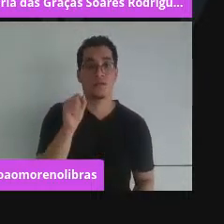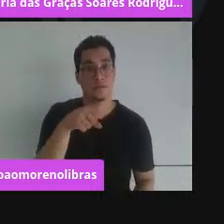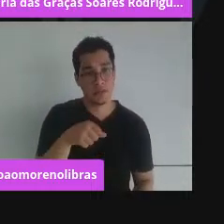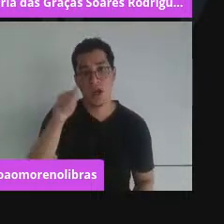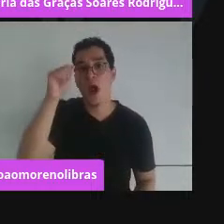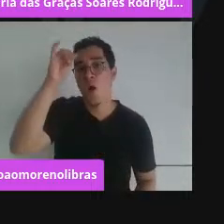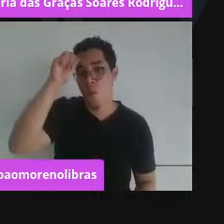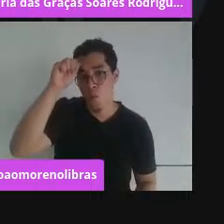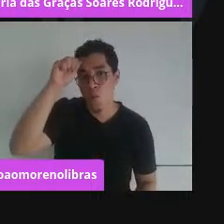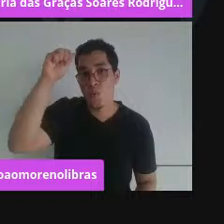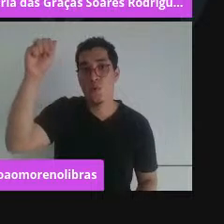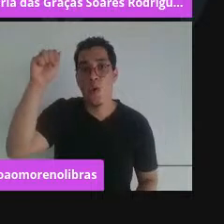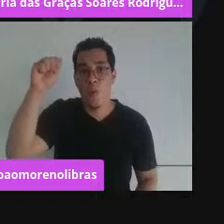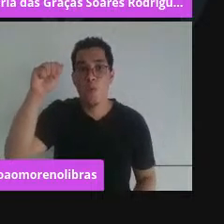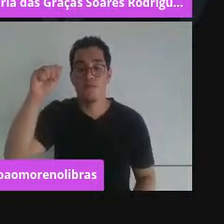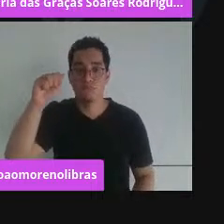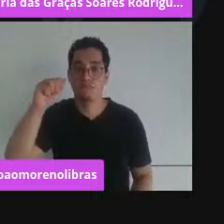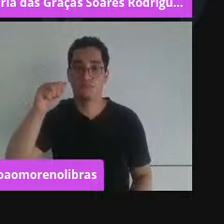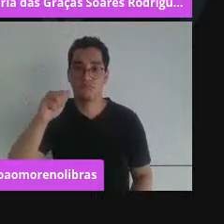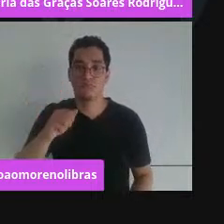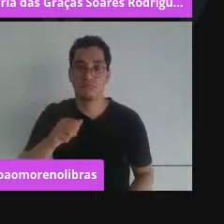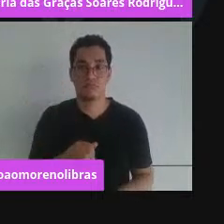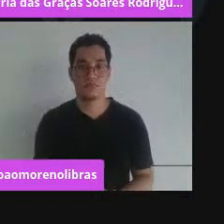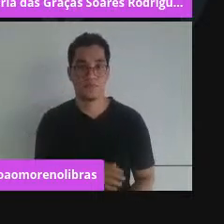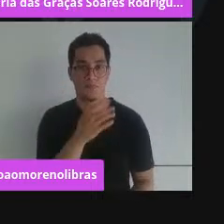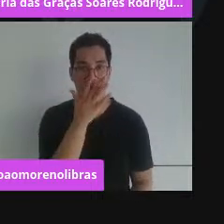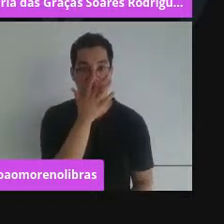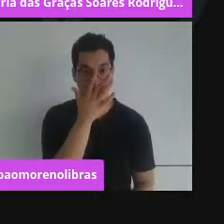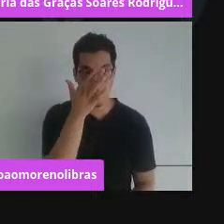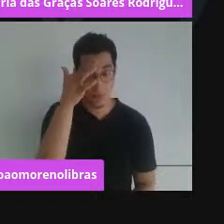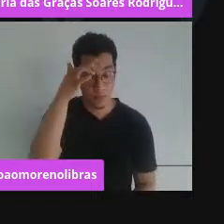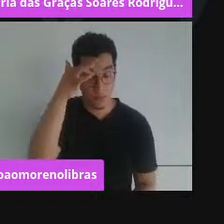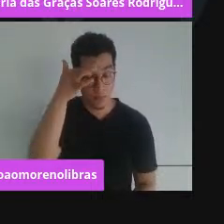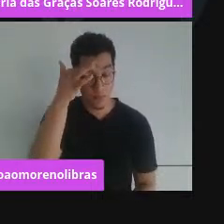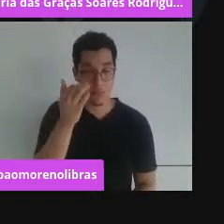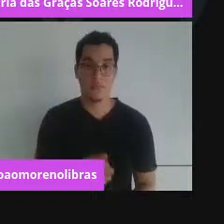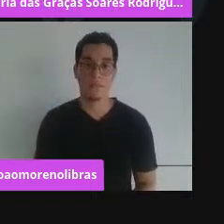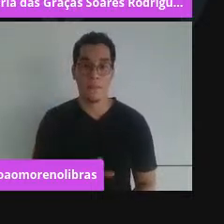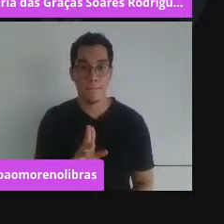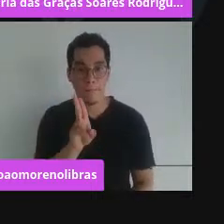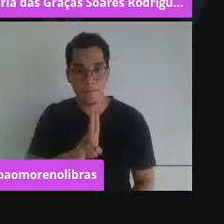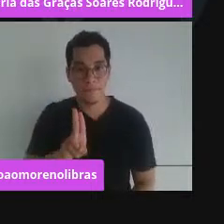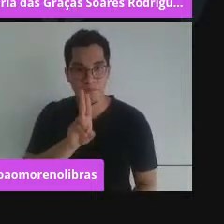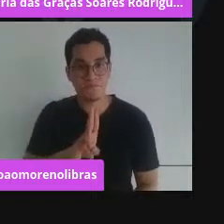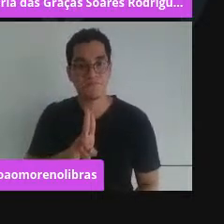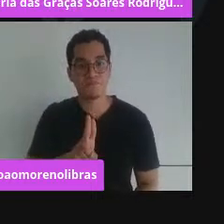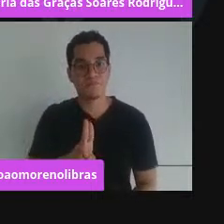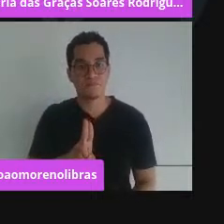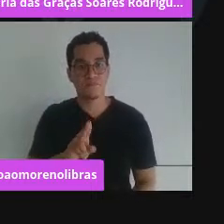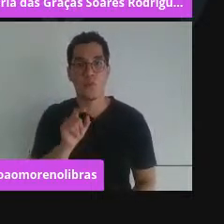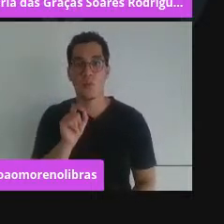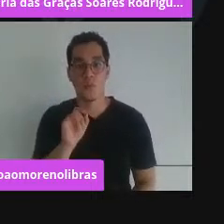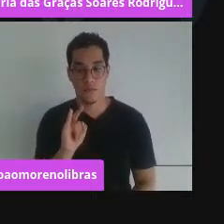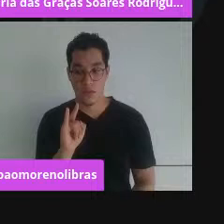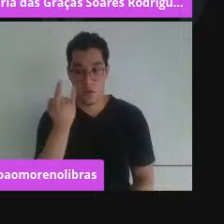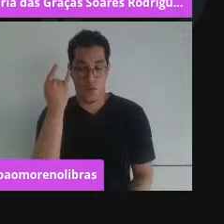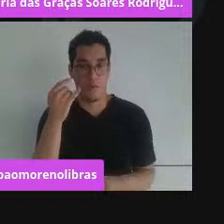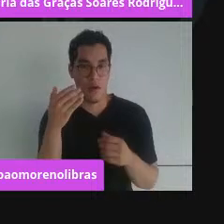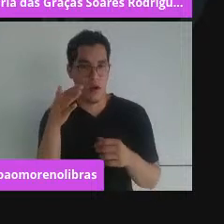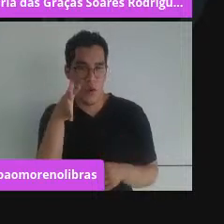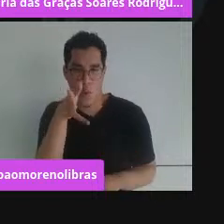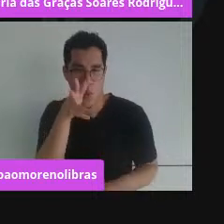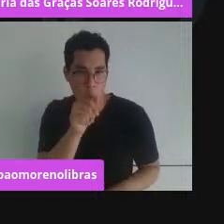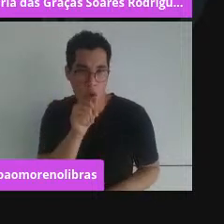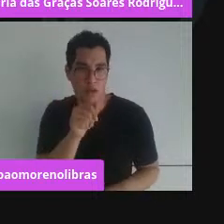mostrar algumas zonas textuais que estão situadas nos últimos parágrafos dos capítulos, como já